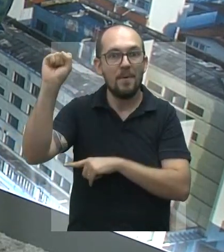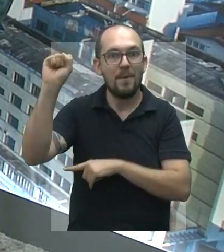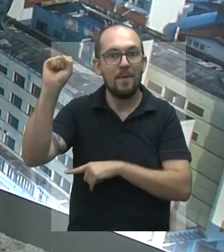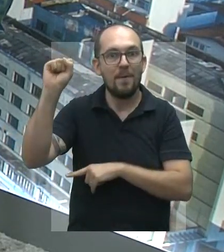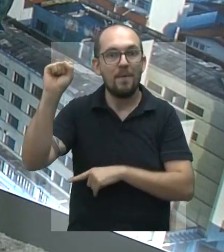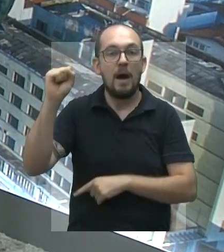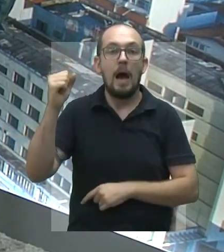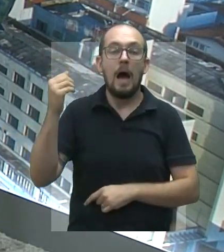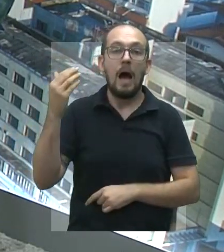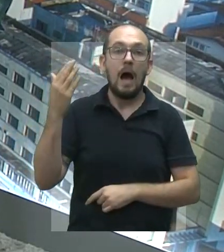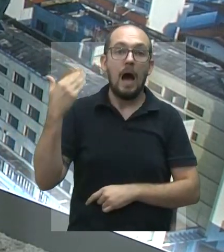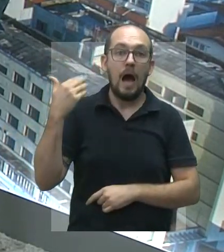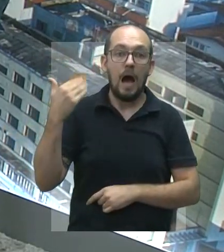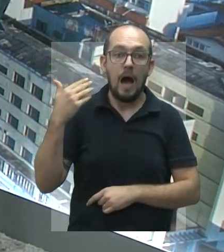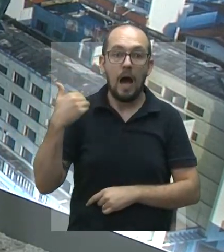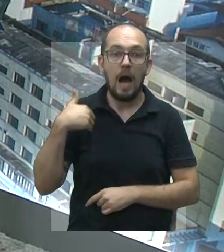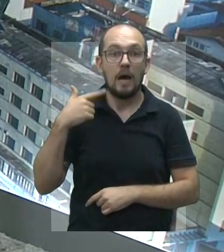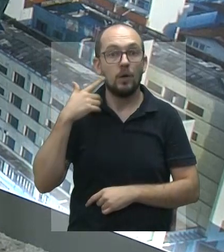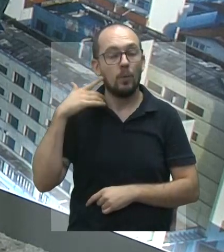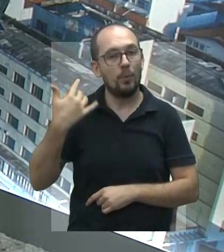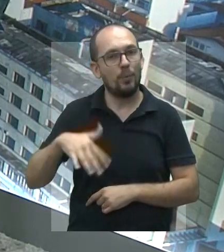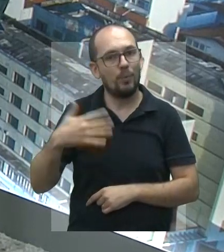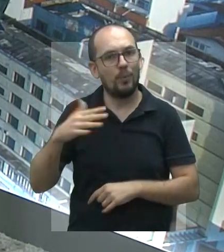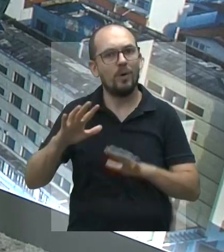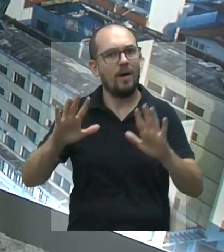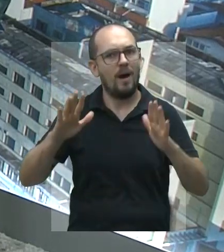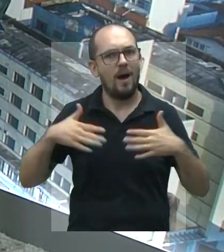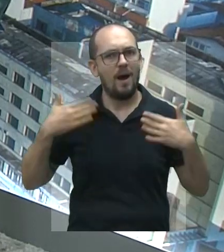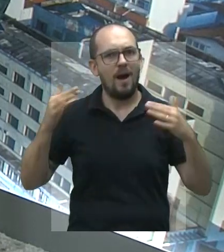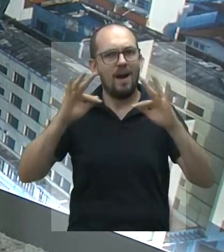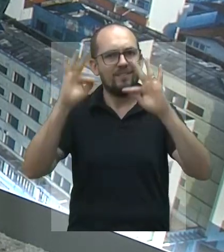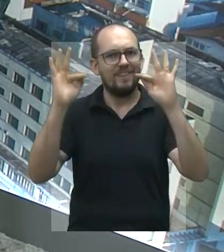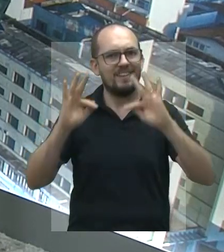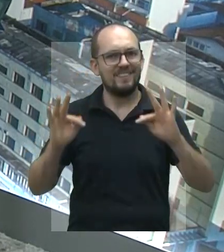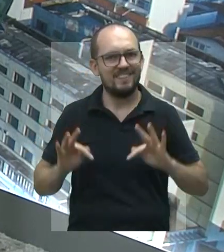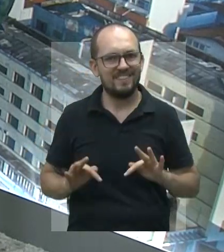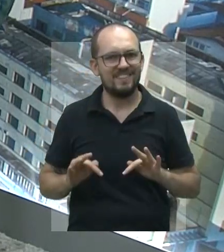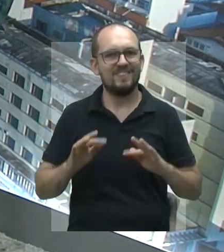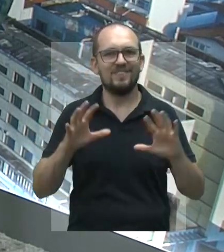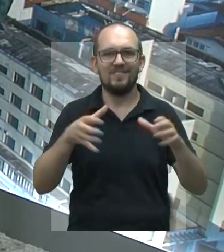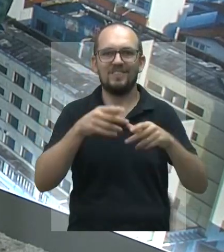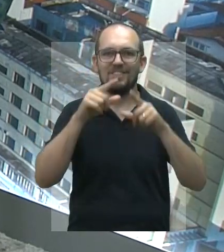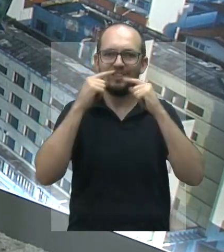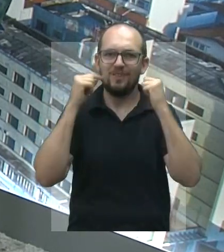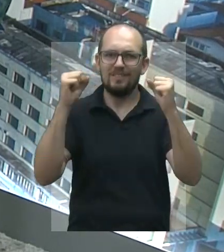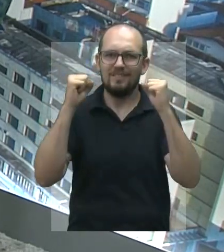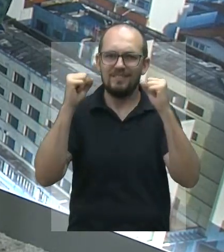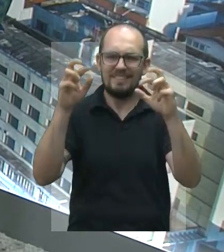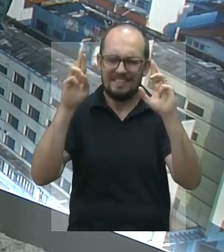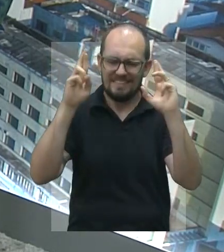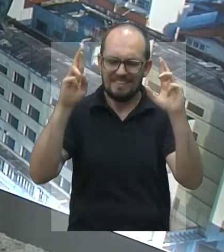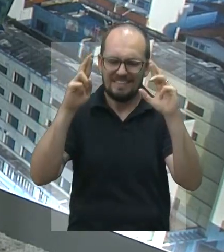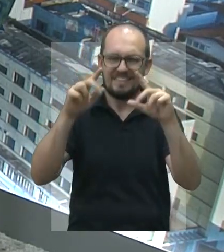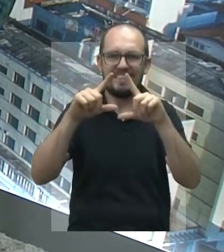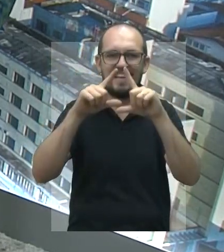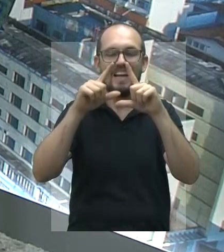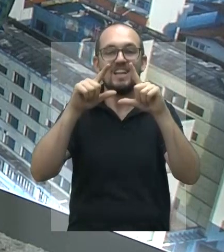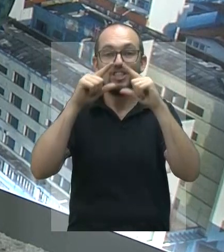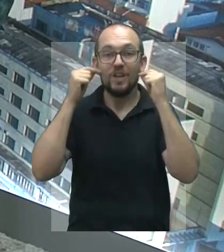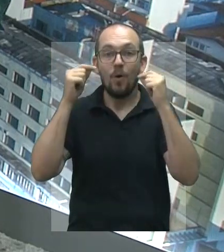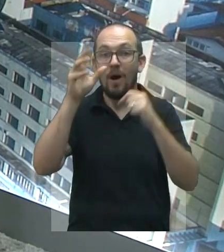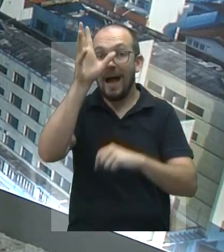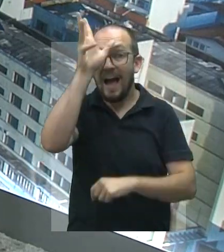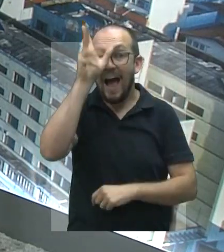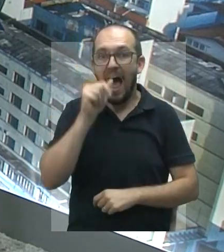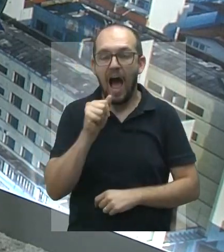os antes, mas fizemos a alegria da massa jauense que torce para o nosso glorioso Galo da Comarca. O Galinho